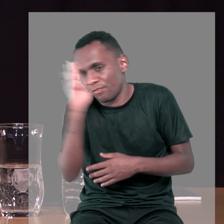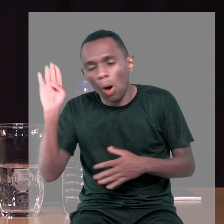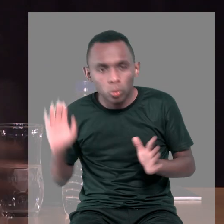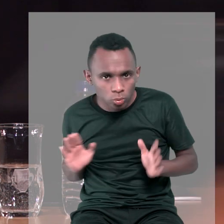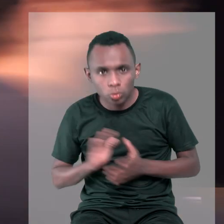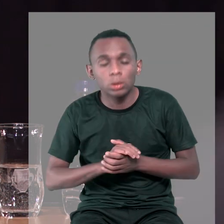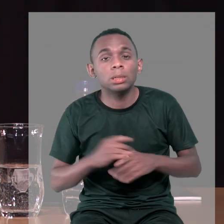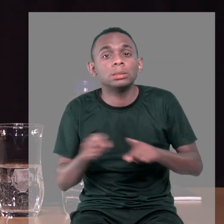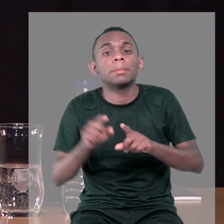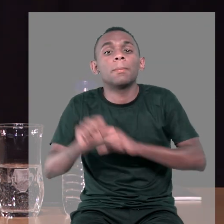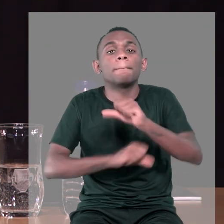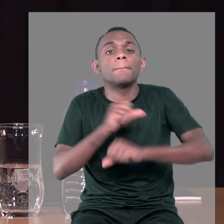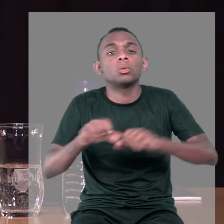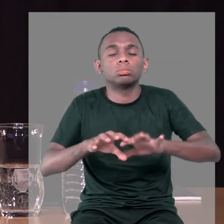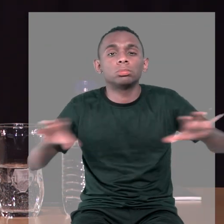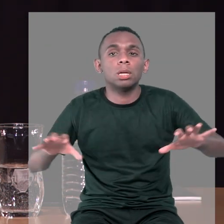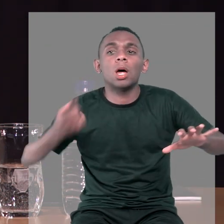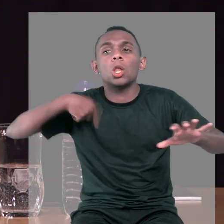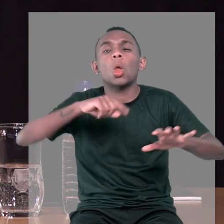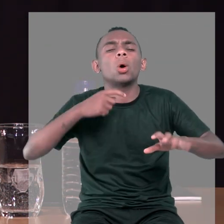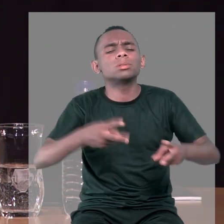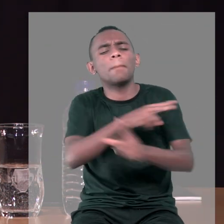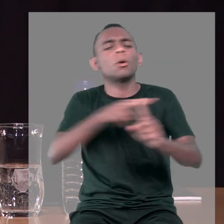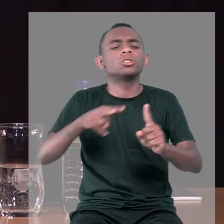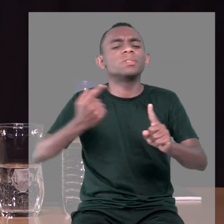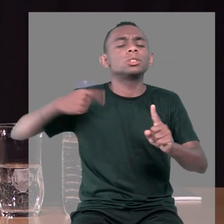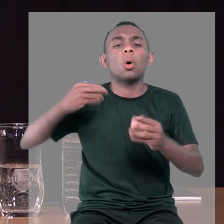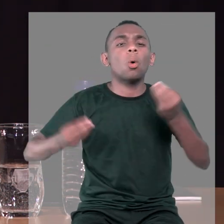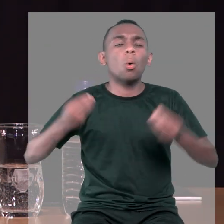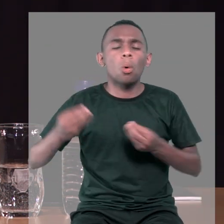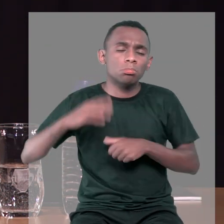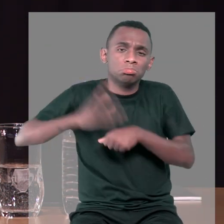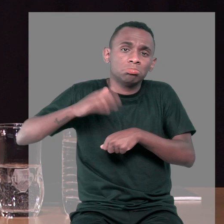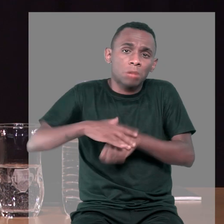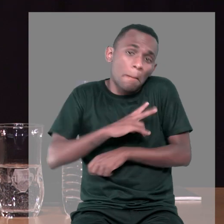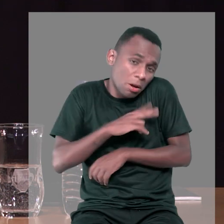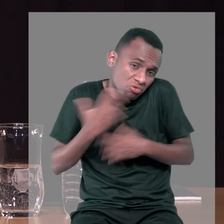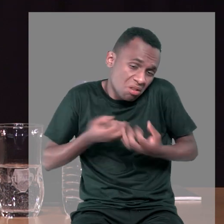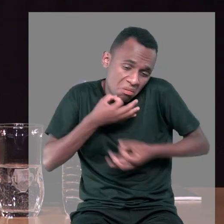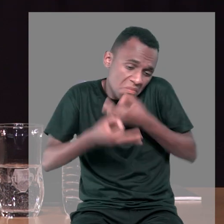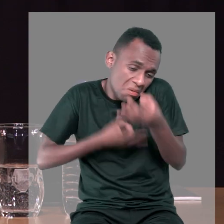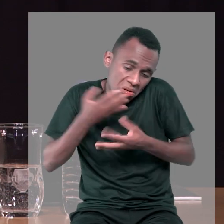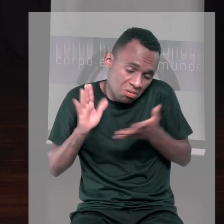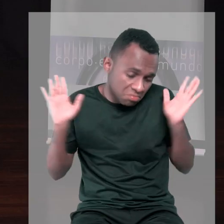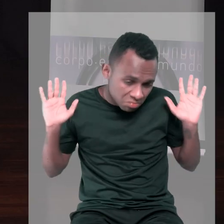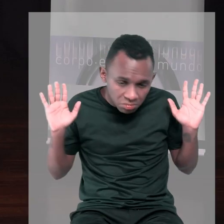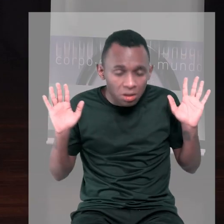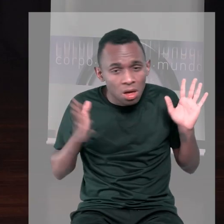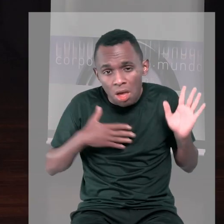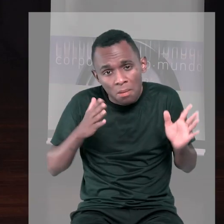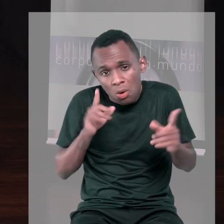o pensamento, ele requer um encontro com o outro, ele requer, portanto, a inserção em uma